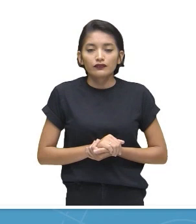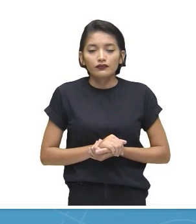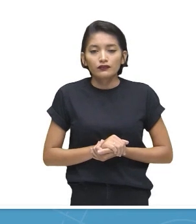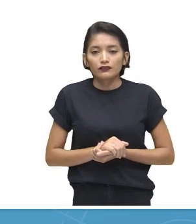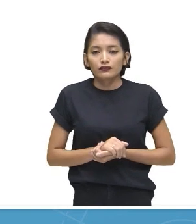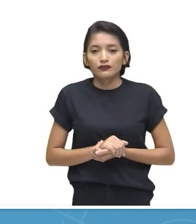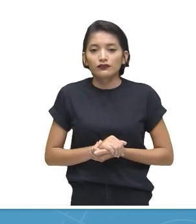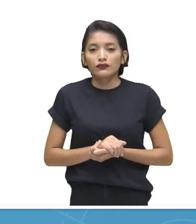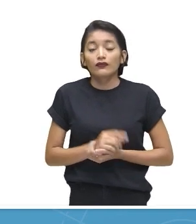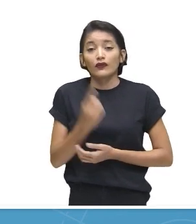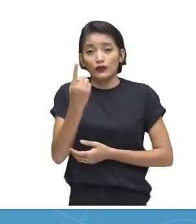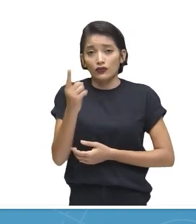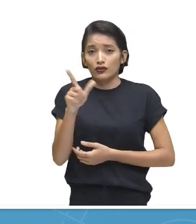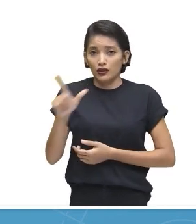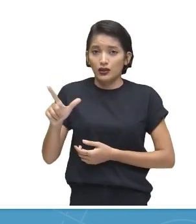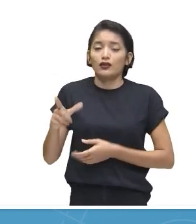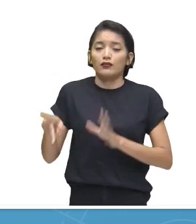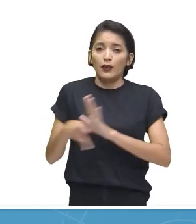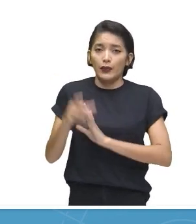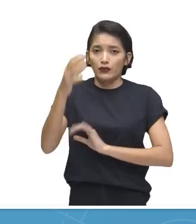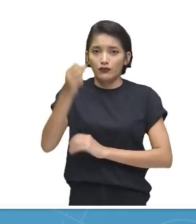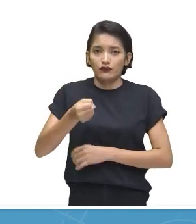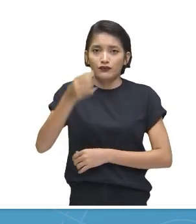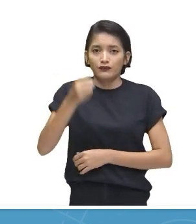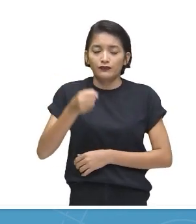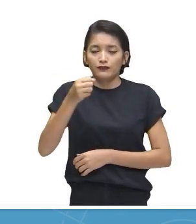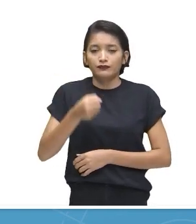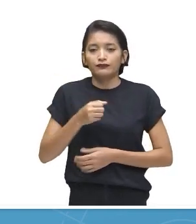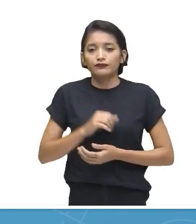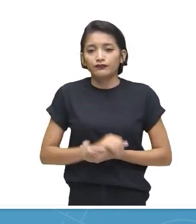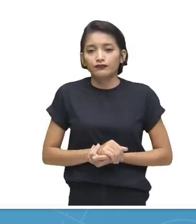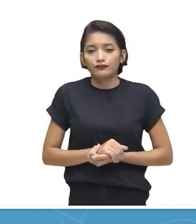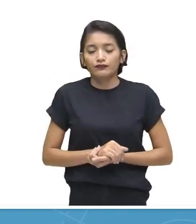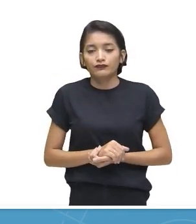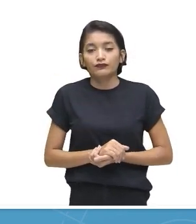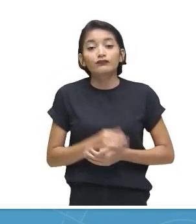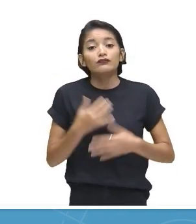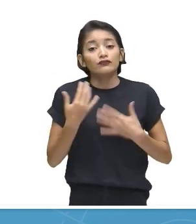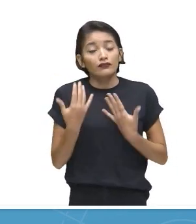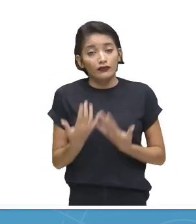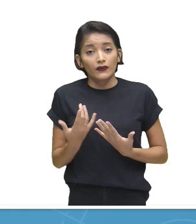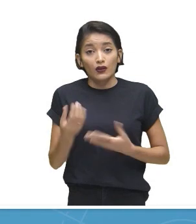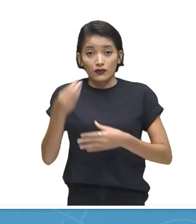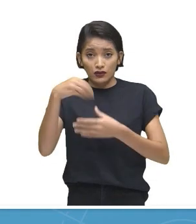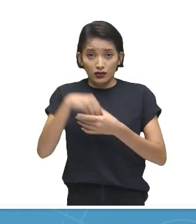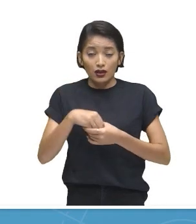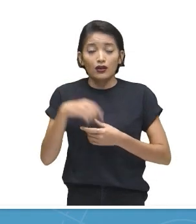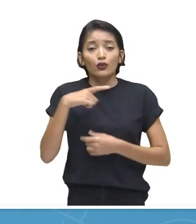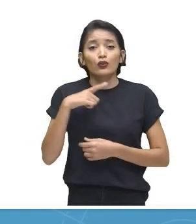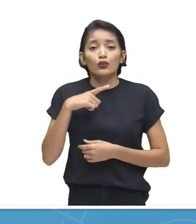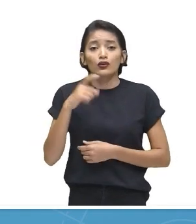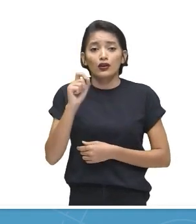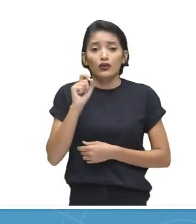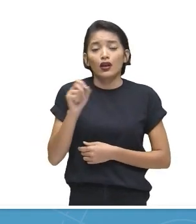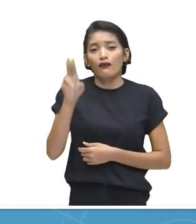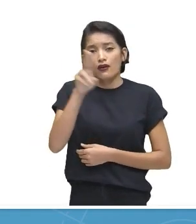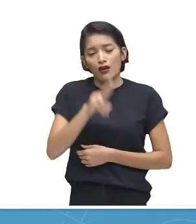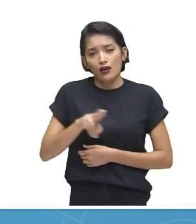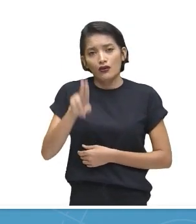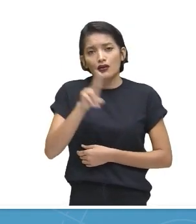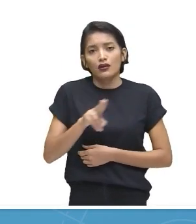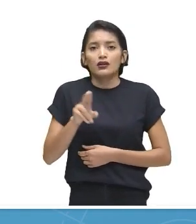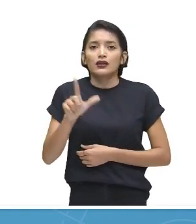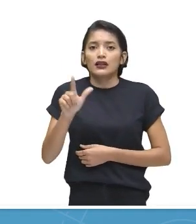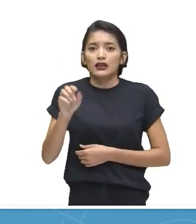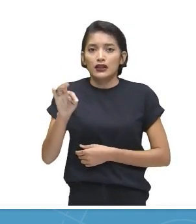vai ter 1 litro de leite, certo? Então, os líquidos, você vai utilizar o litro